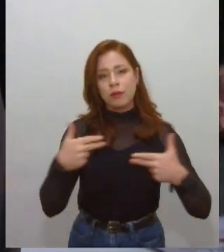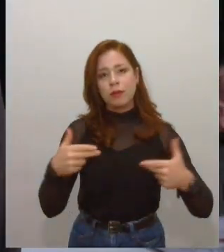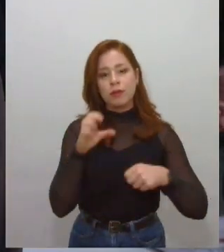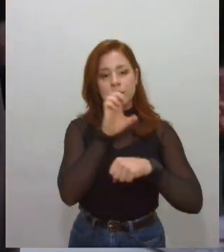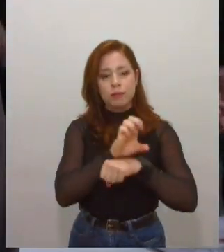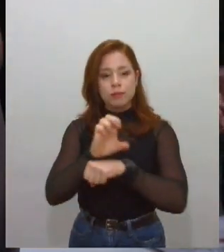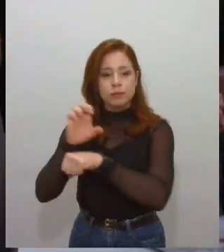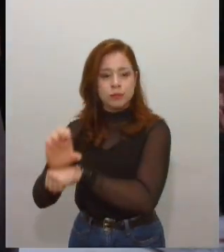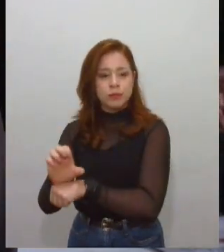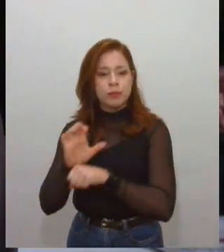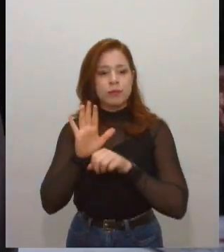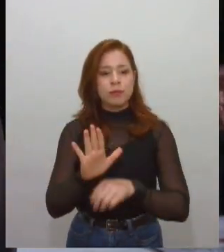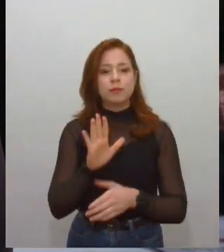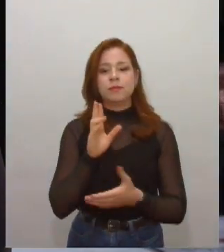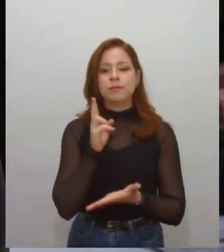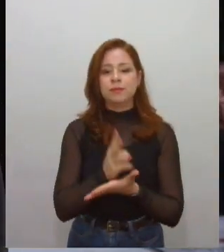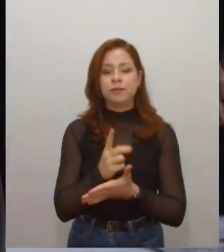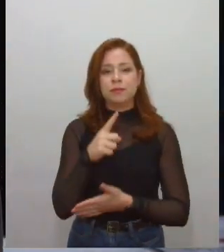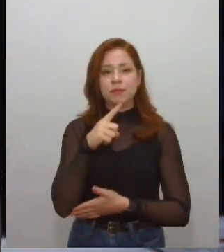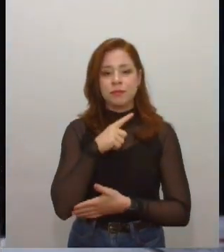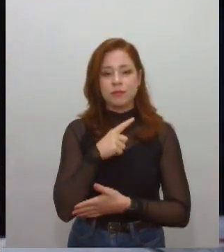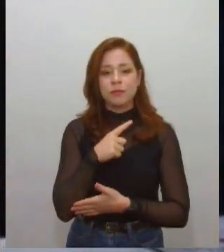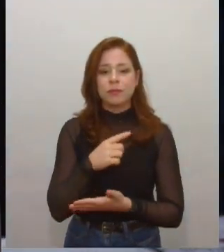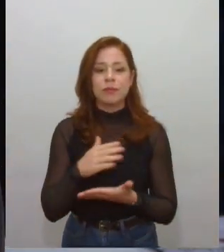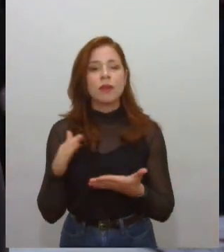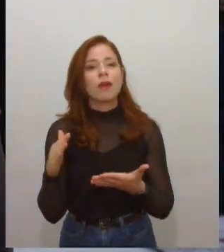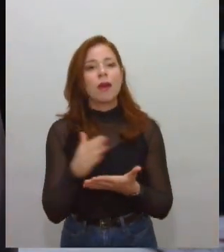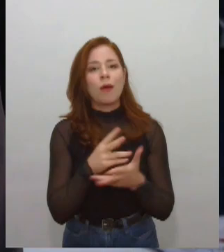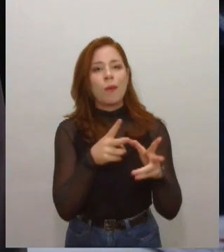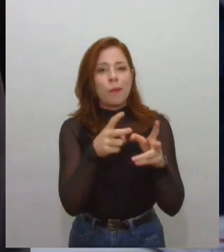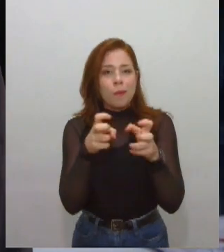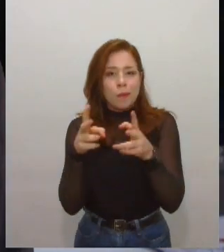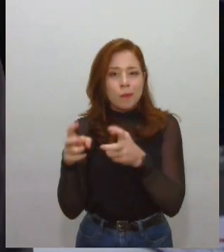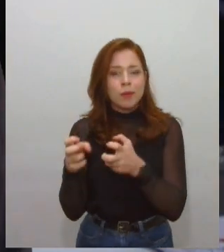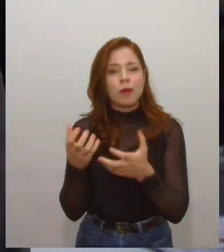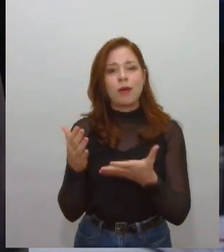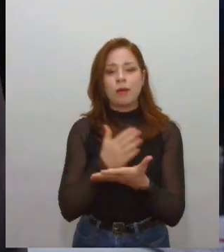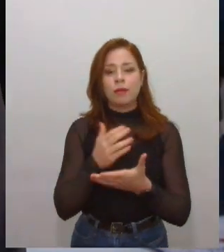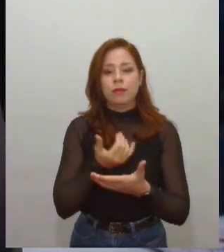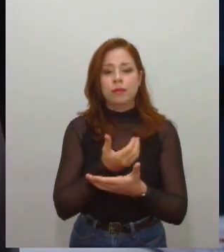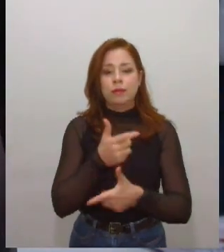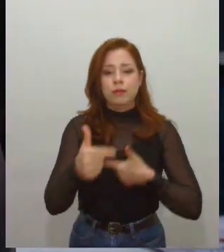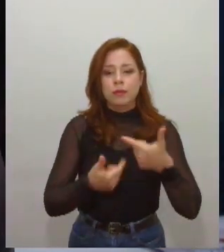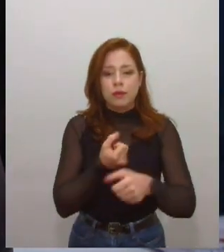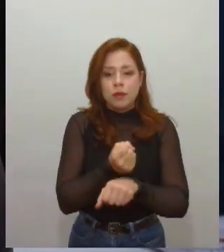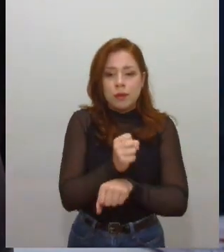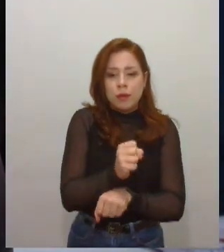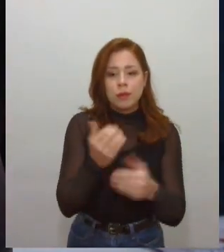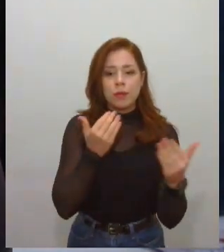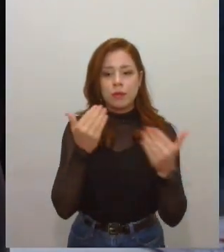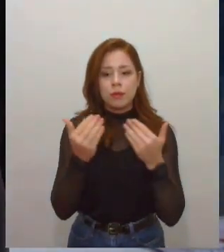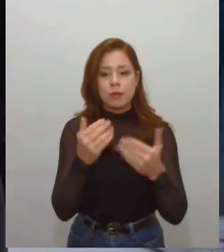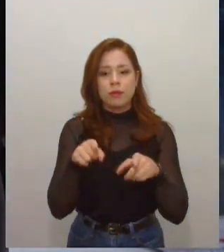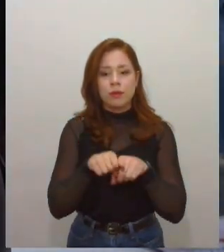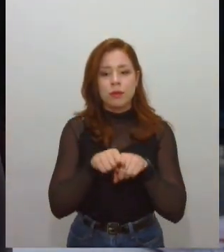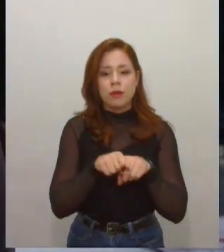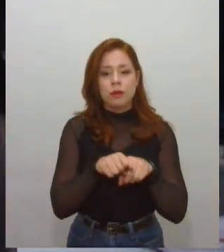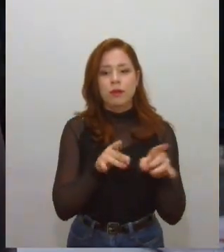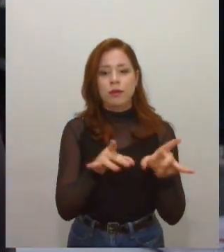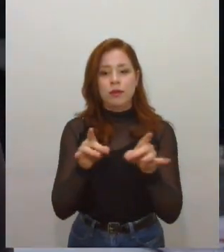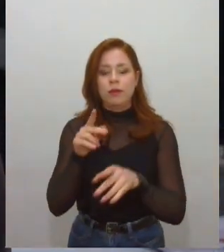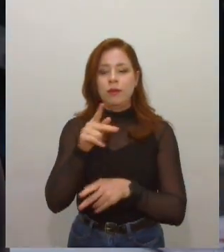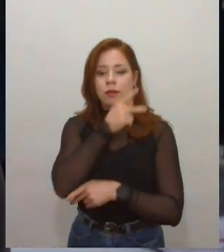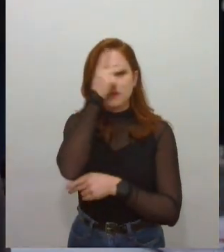tem incidência, né, do trabalho análogo de escravo, tráfico de pessoas, e não é só na área rural não, até nas